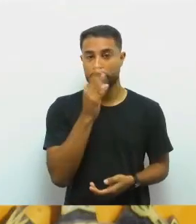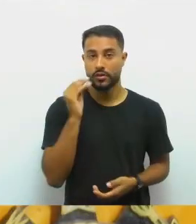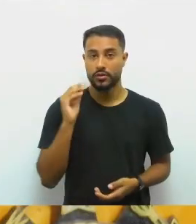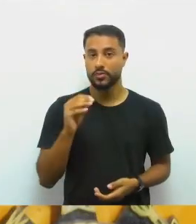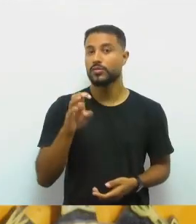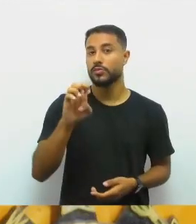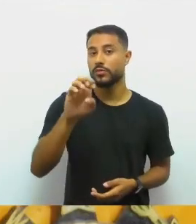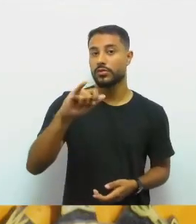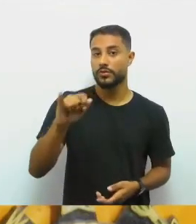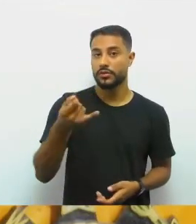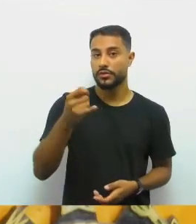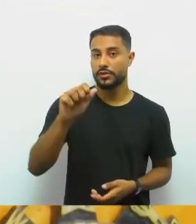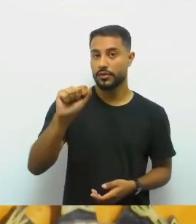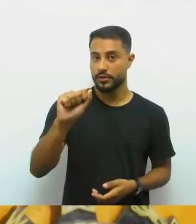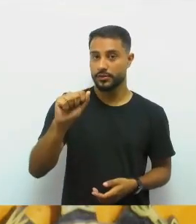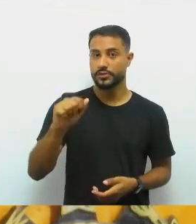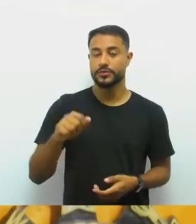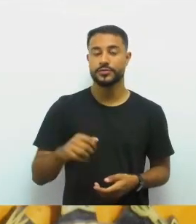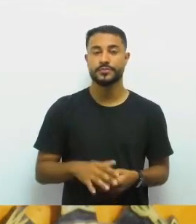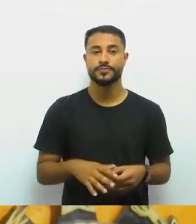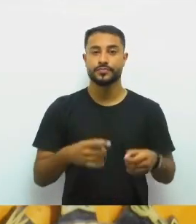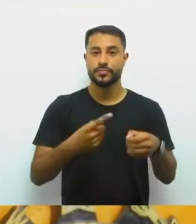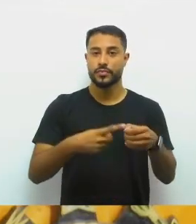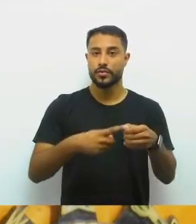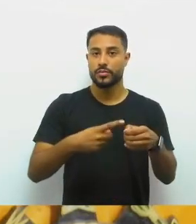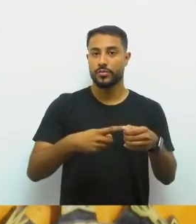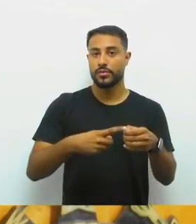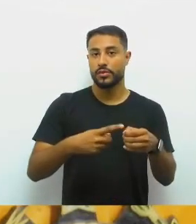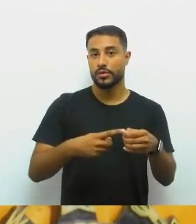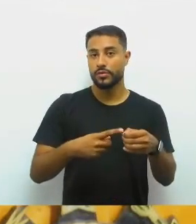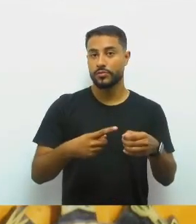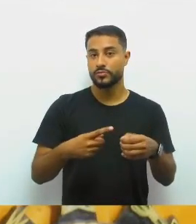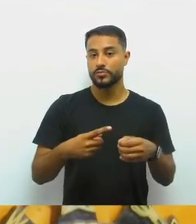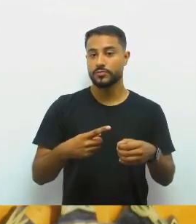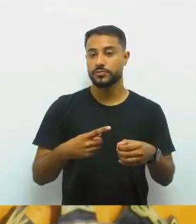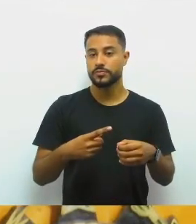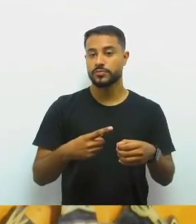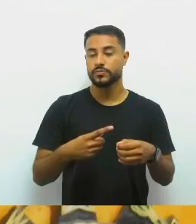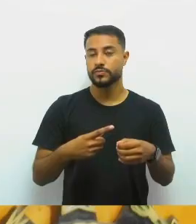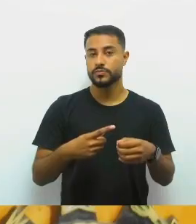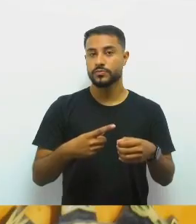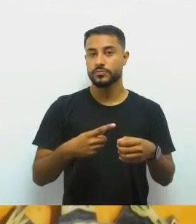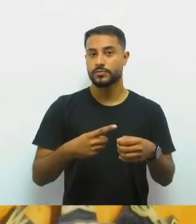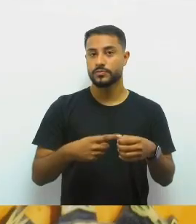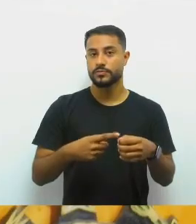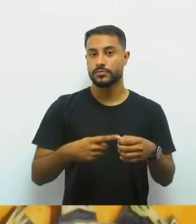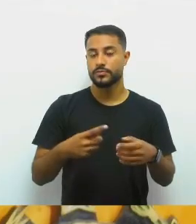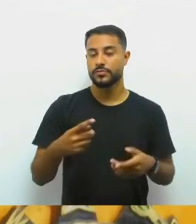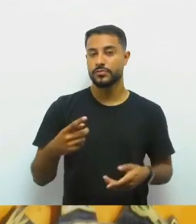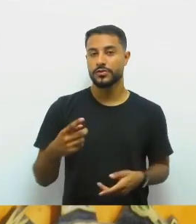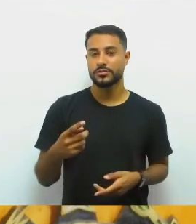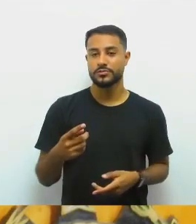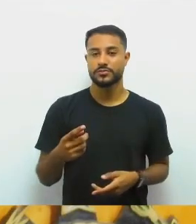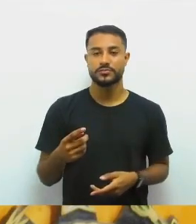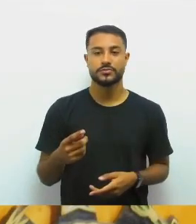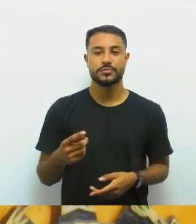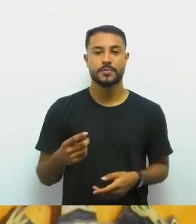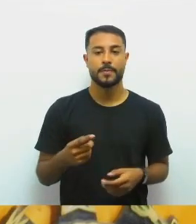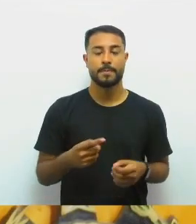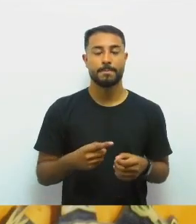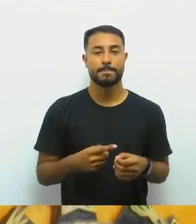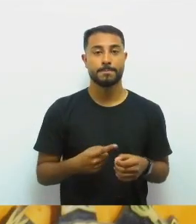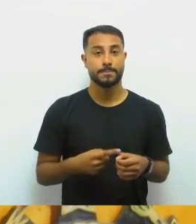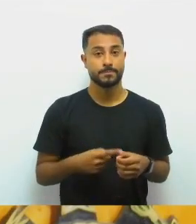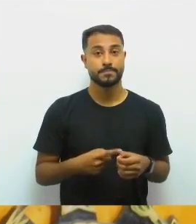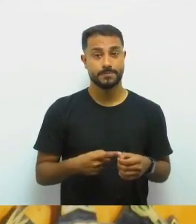Torres, situada no condomínio Portugalo, localizada na rodovia Procurador Haroldo Fernandes